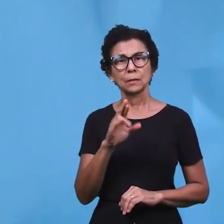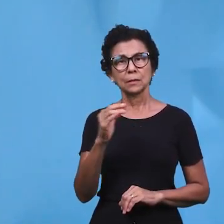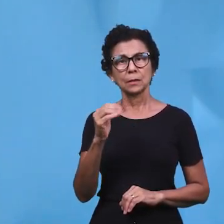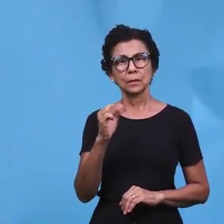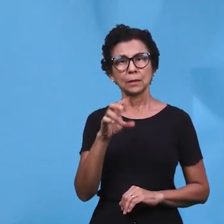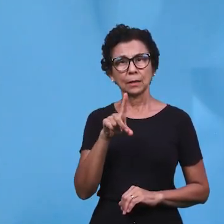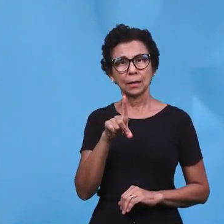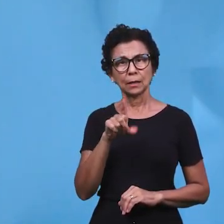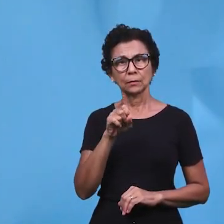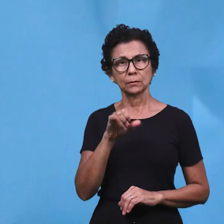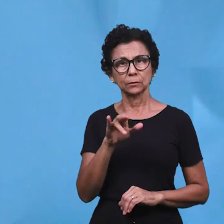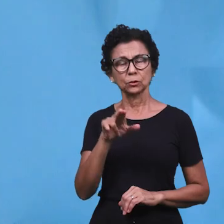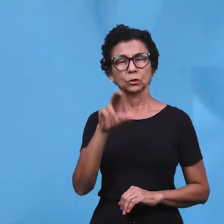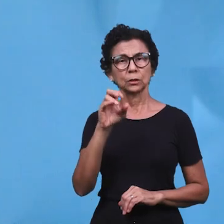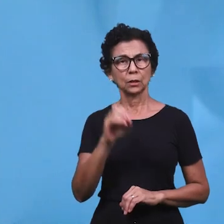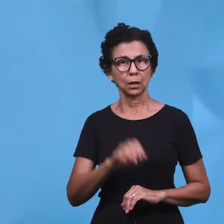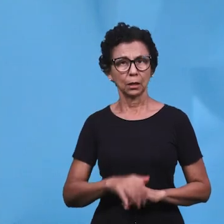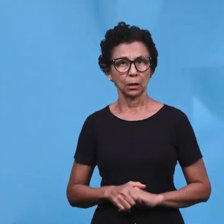principais